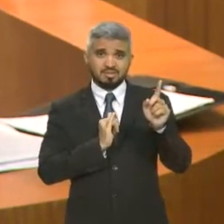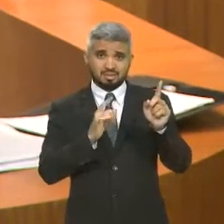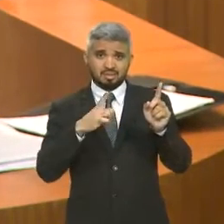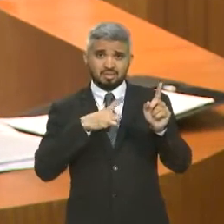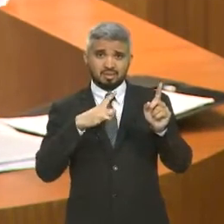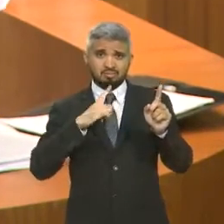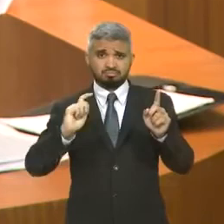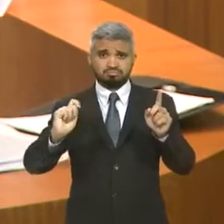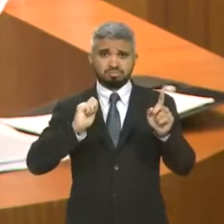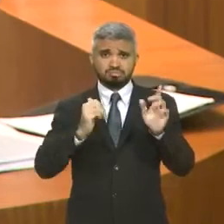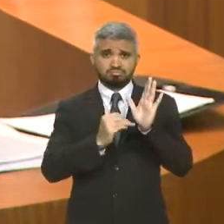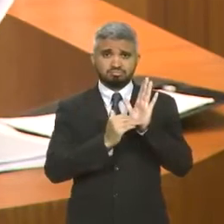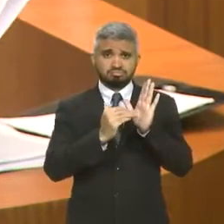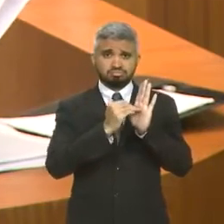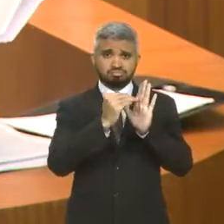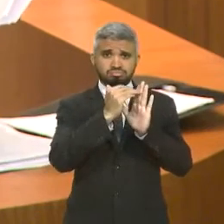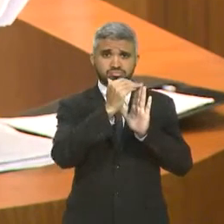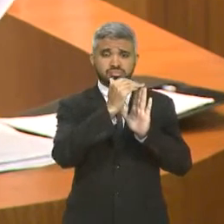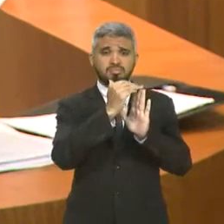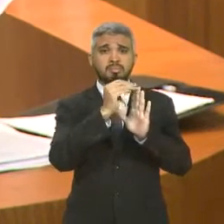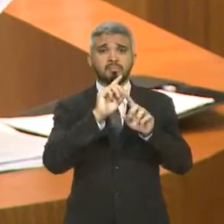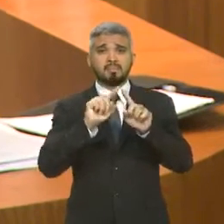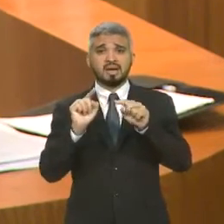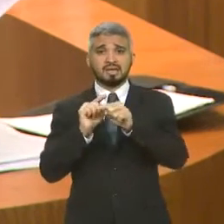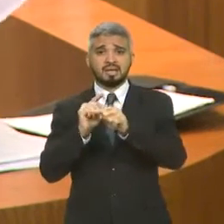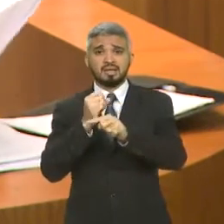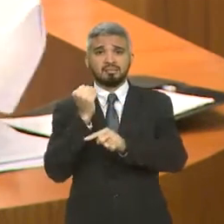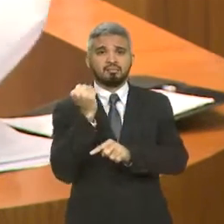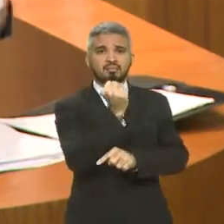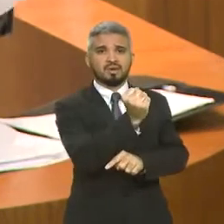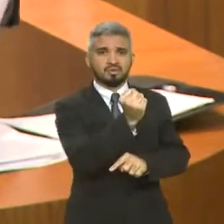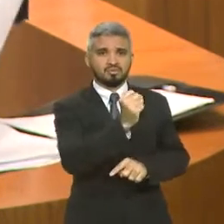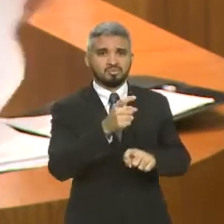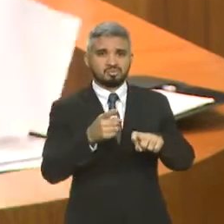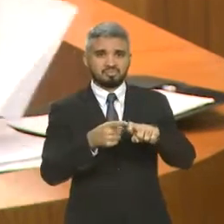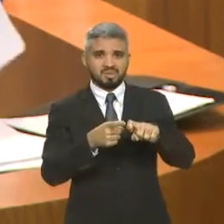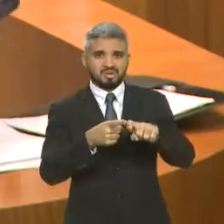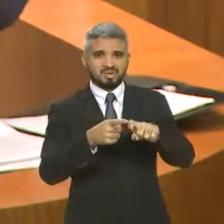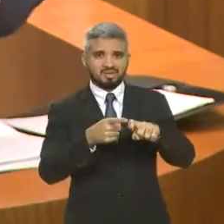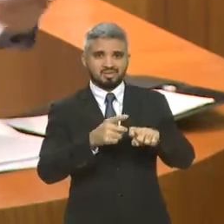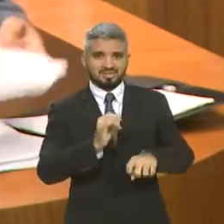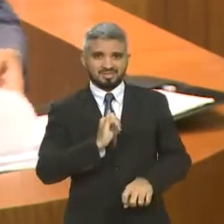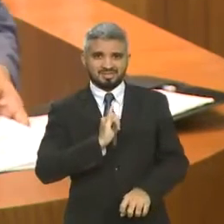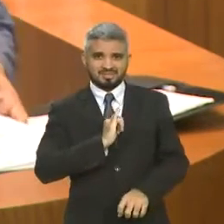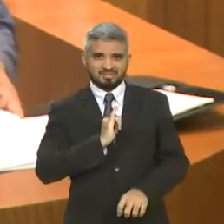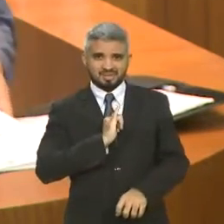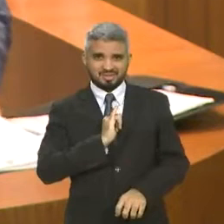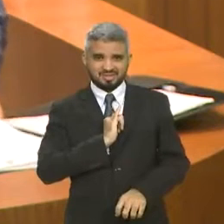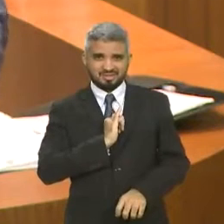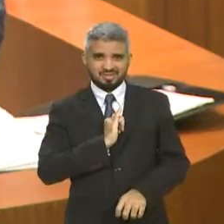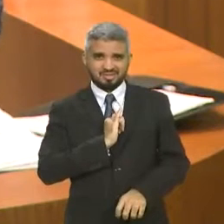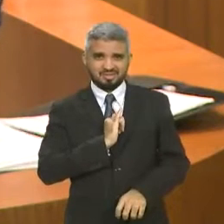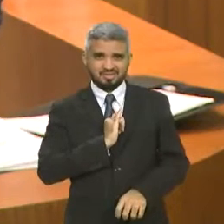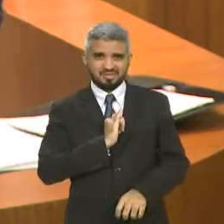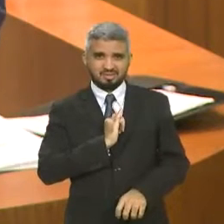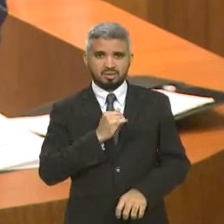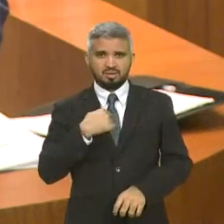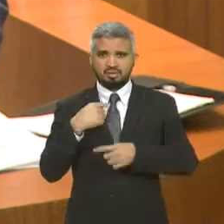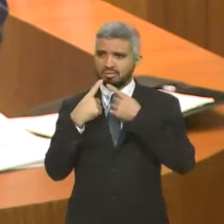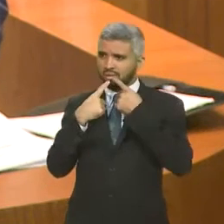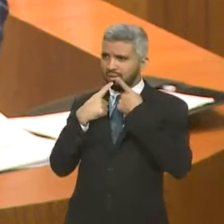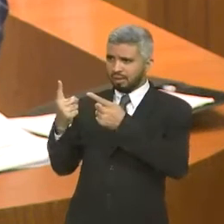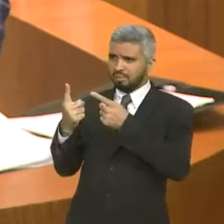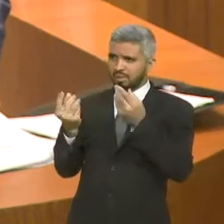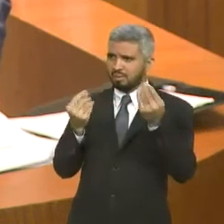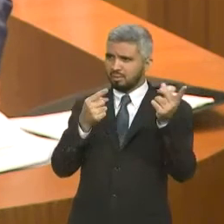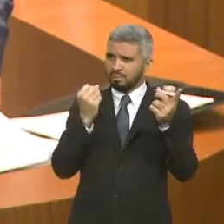Imperatriz. Já foi feita a alteração, já foi feita a correção, mas estamos solicitando, inclusive, na